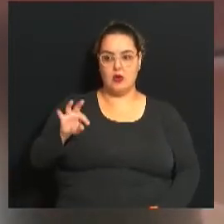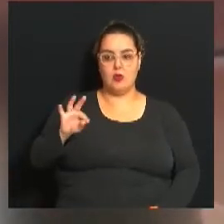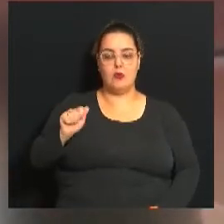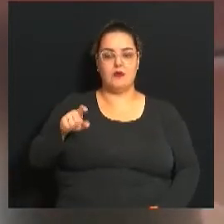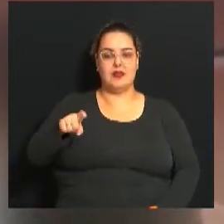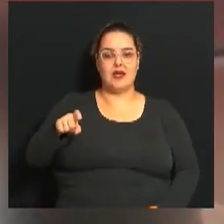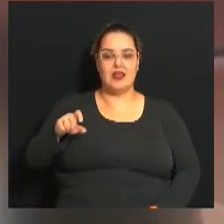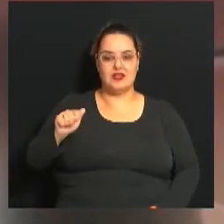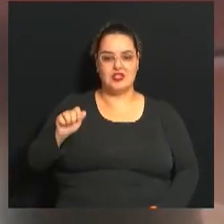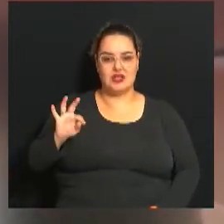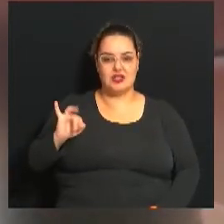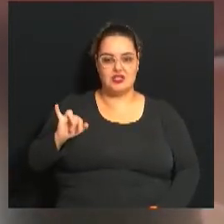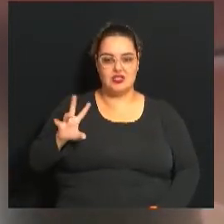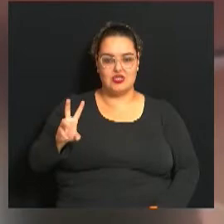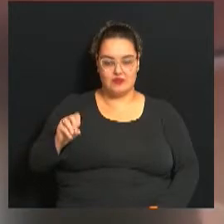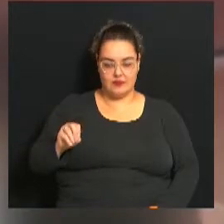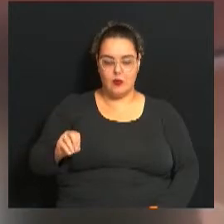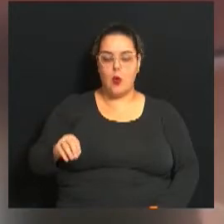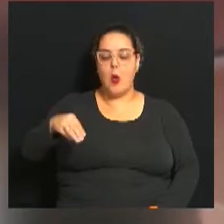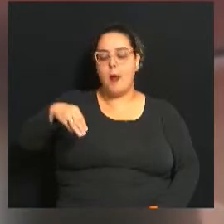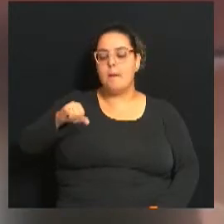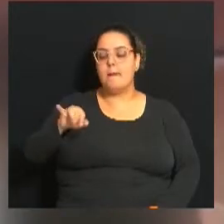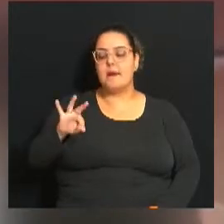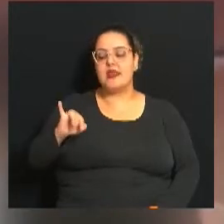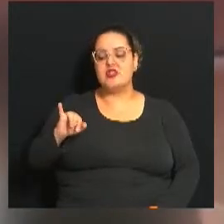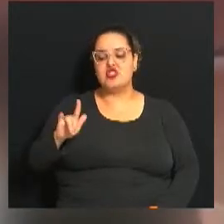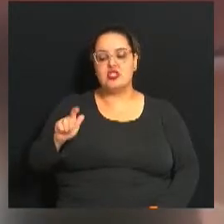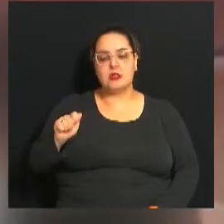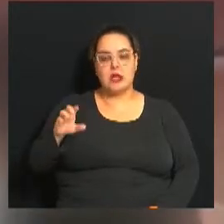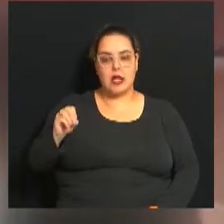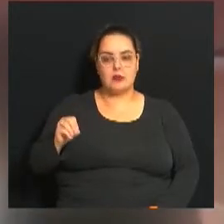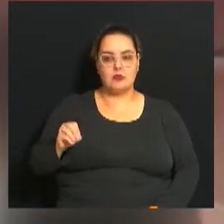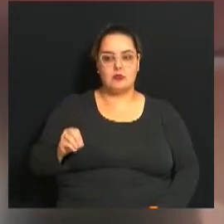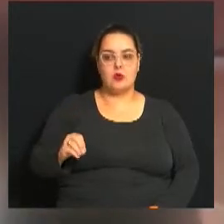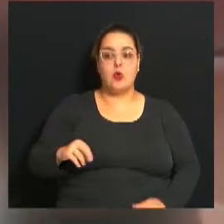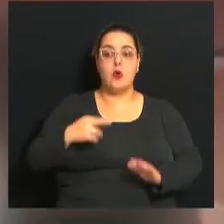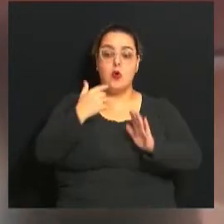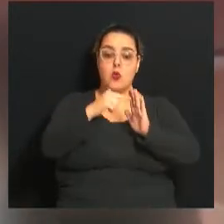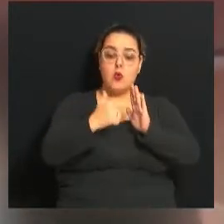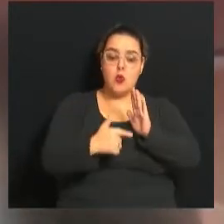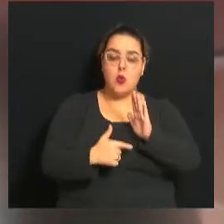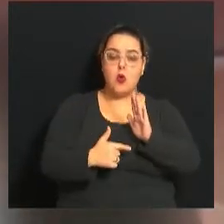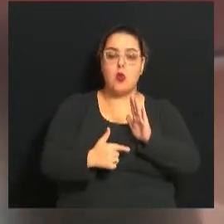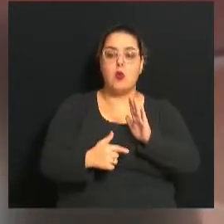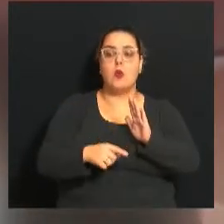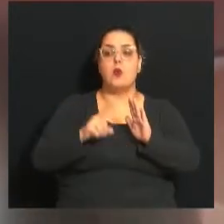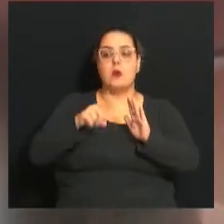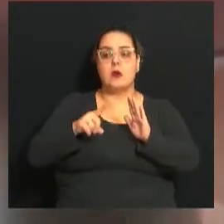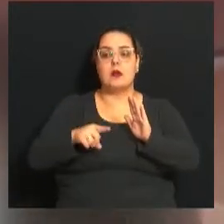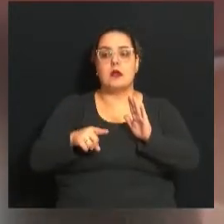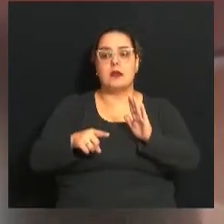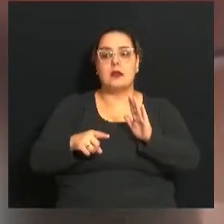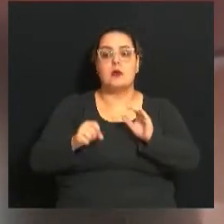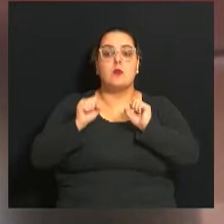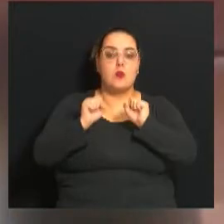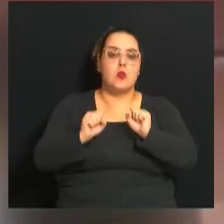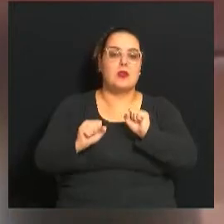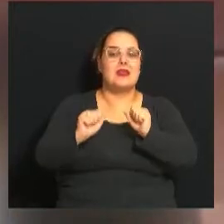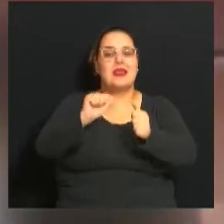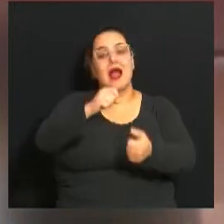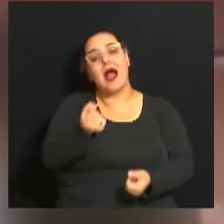por quê? Porque ele seria um rol taxativo atenuado, um rol que comportaria exceções na presença